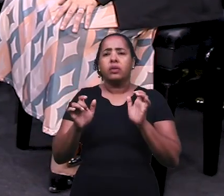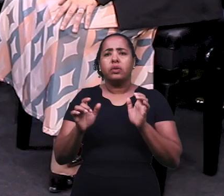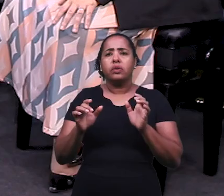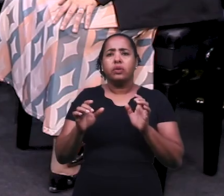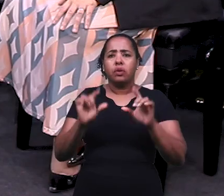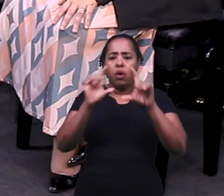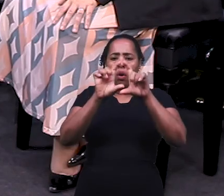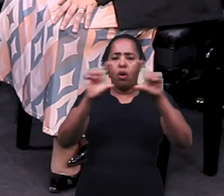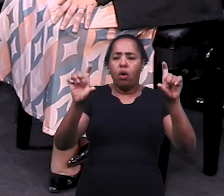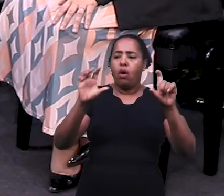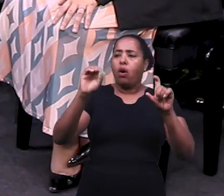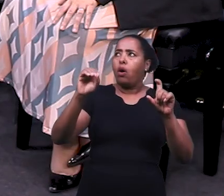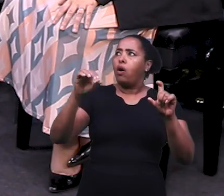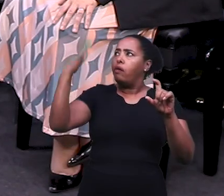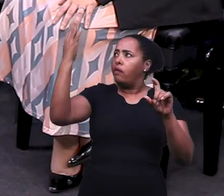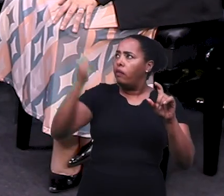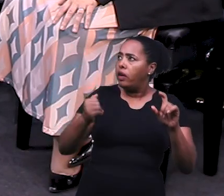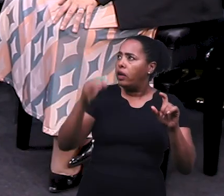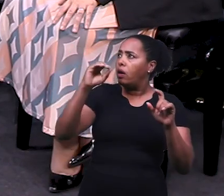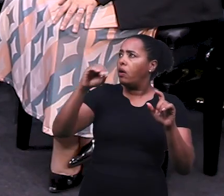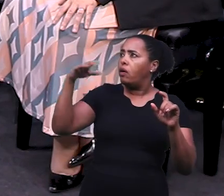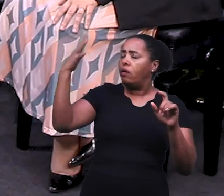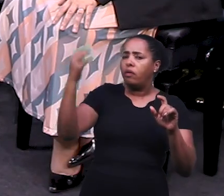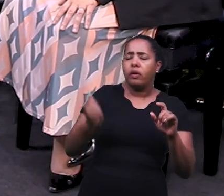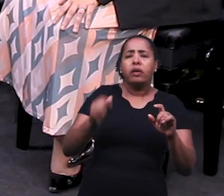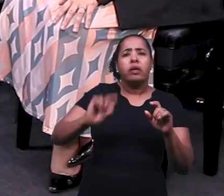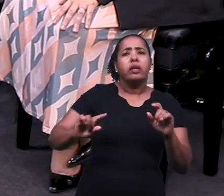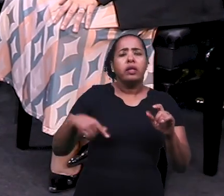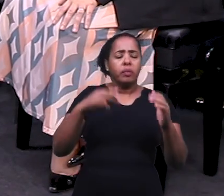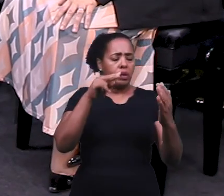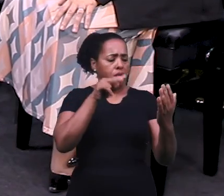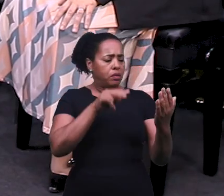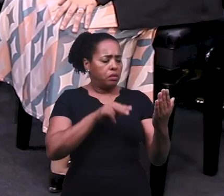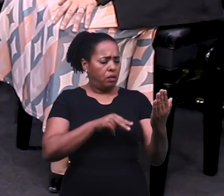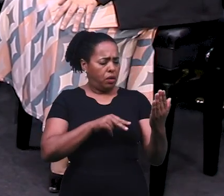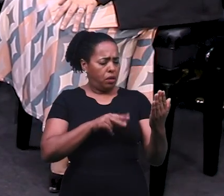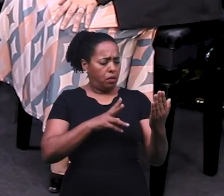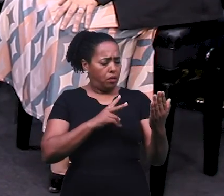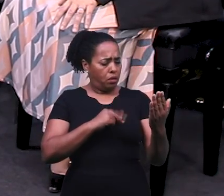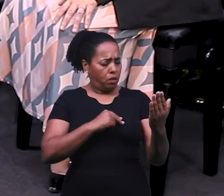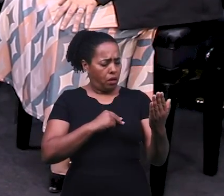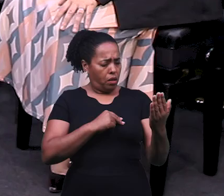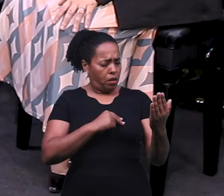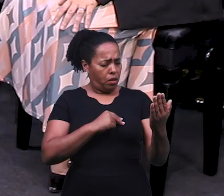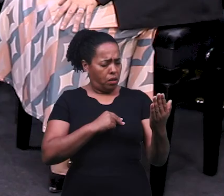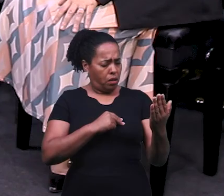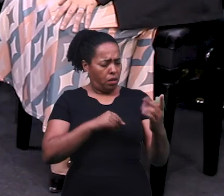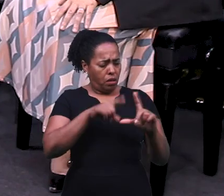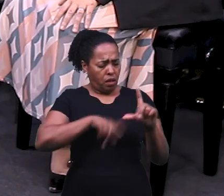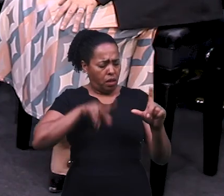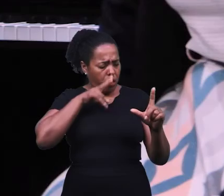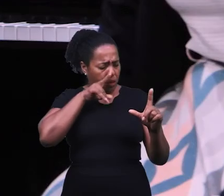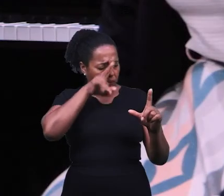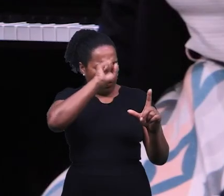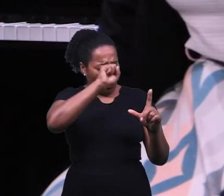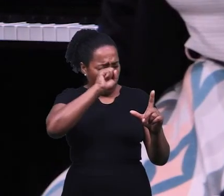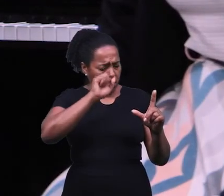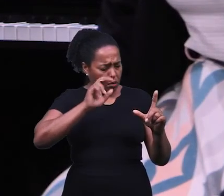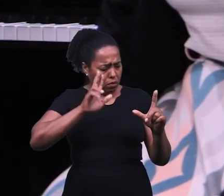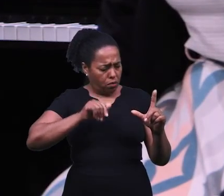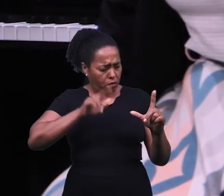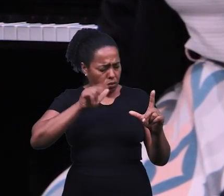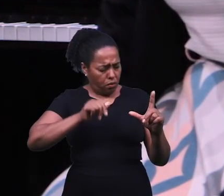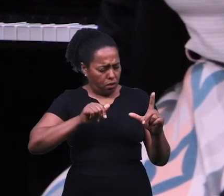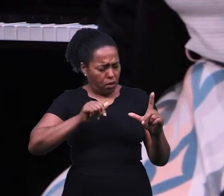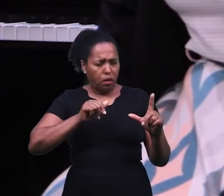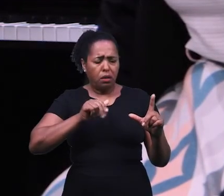E depois que eu acabei, e o coro do louvor era ó venha. E depois que eu olhei aquilo, eu falei, nossa, que